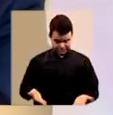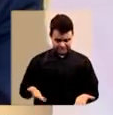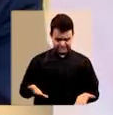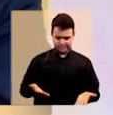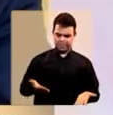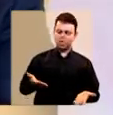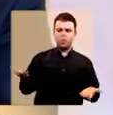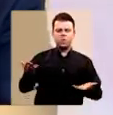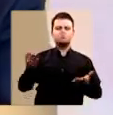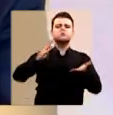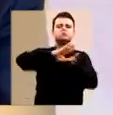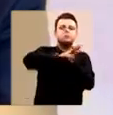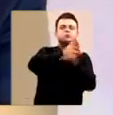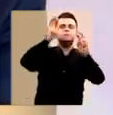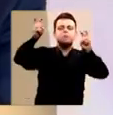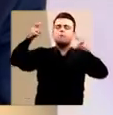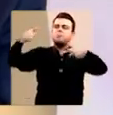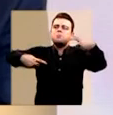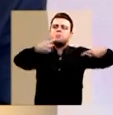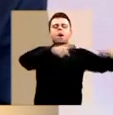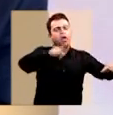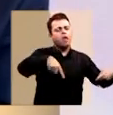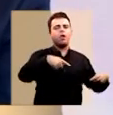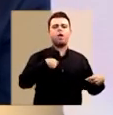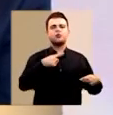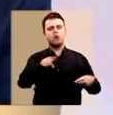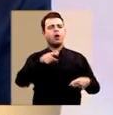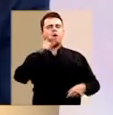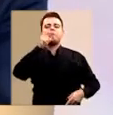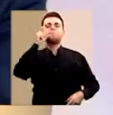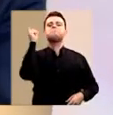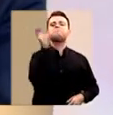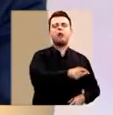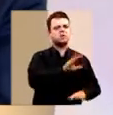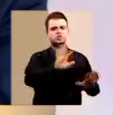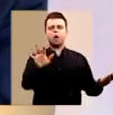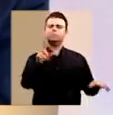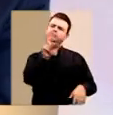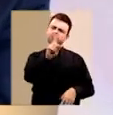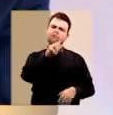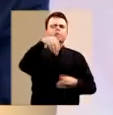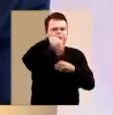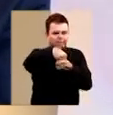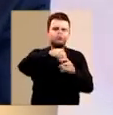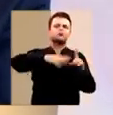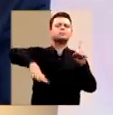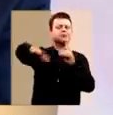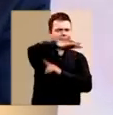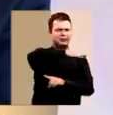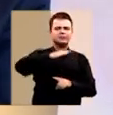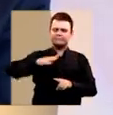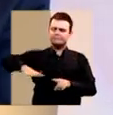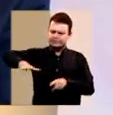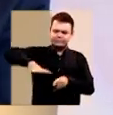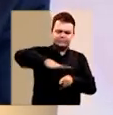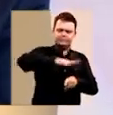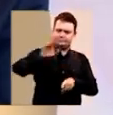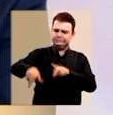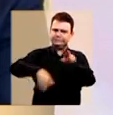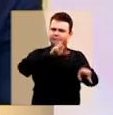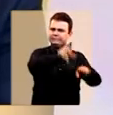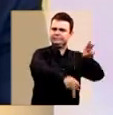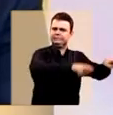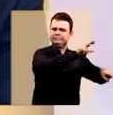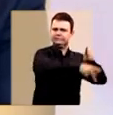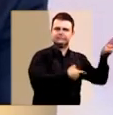o debate atual sobre racismo é pensar em racismo estrutural. E quando ele está dentro de um sistema onde as suas, a